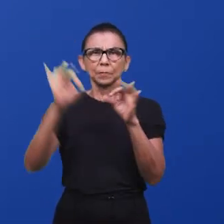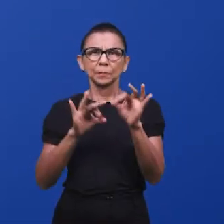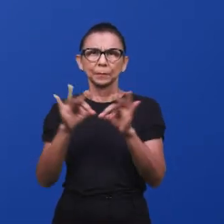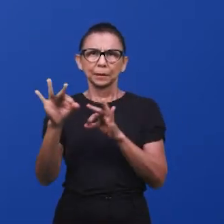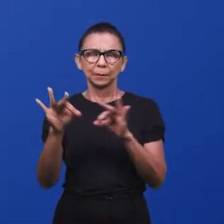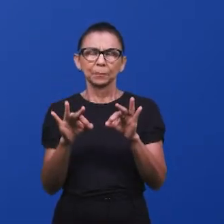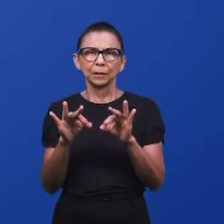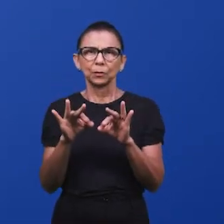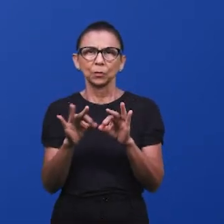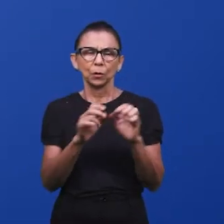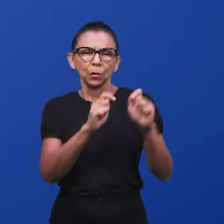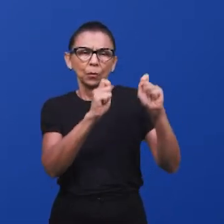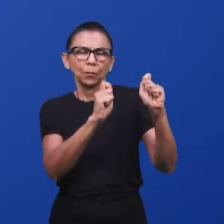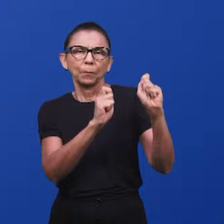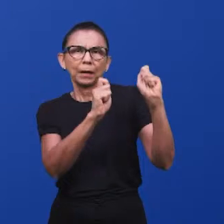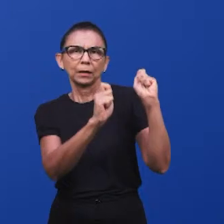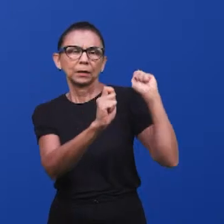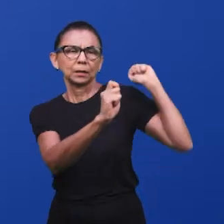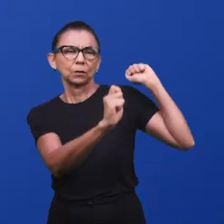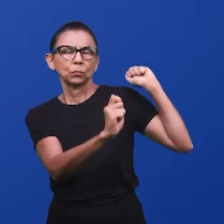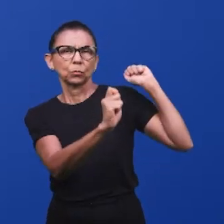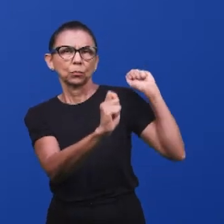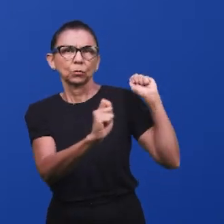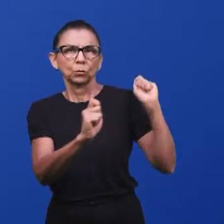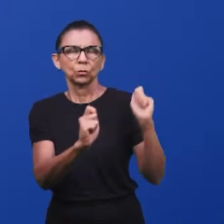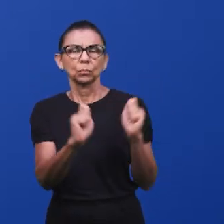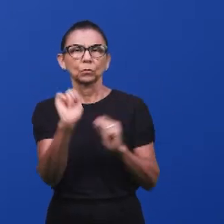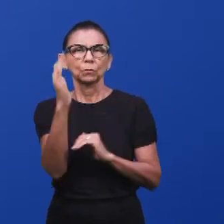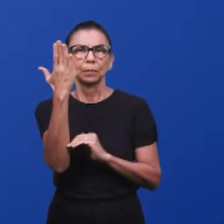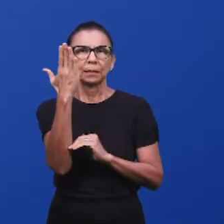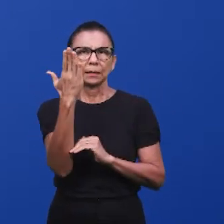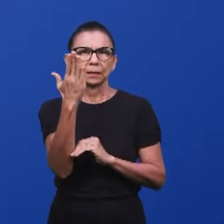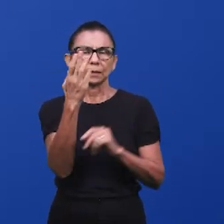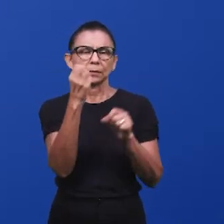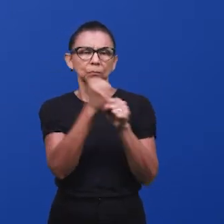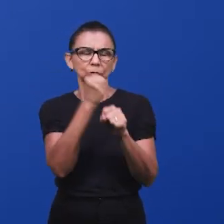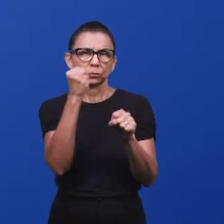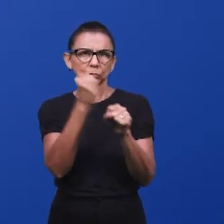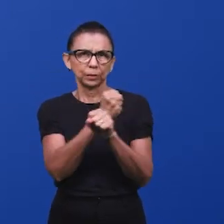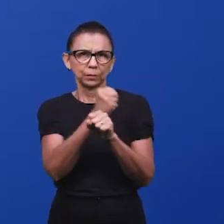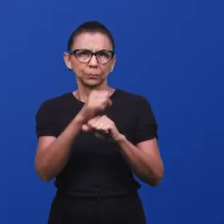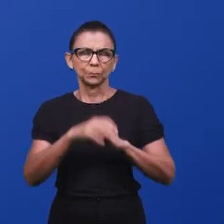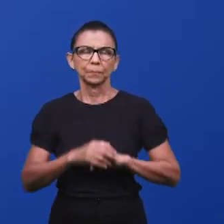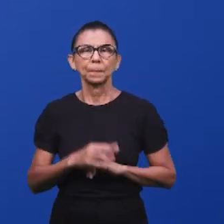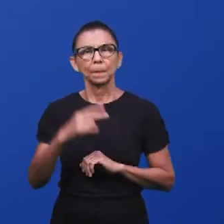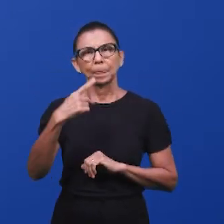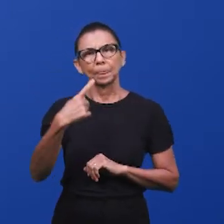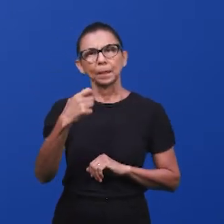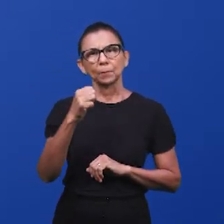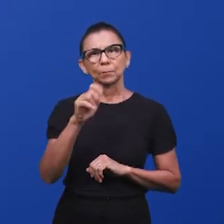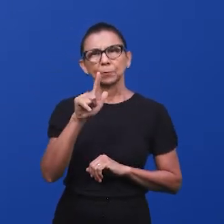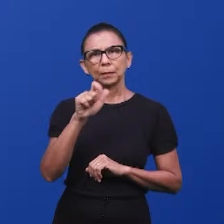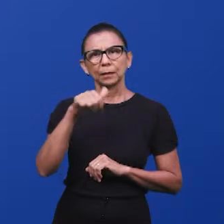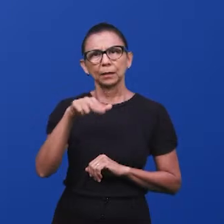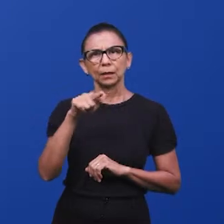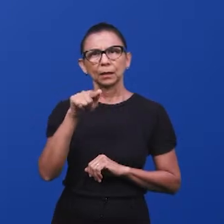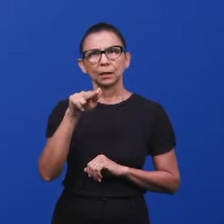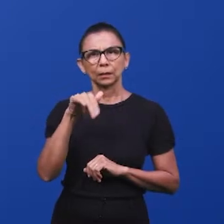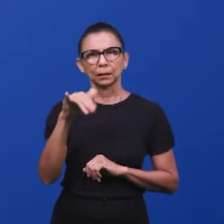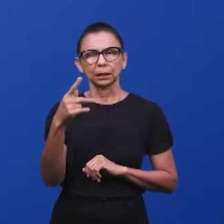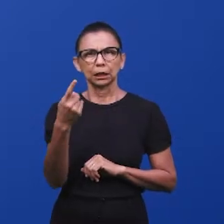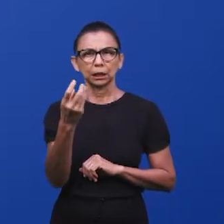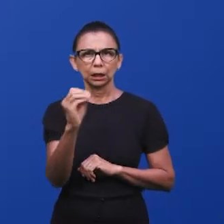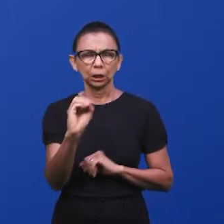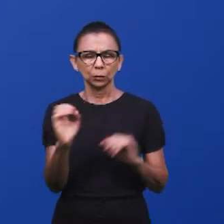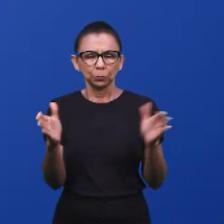para si um palanquim de madeira do Líbano. Salomão é tipo do Espírito Santo. Palanquim fala de um